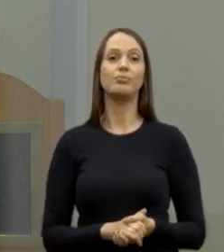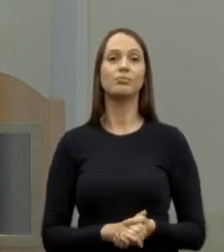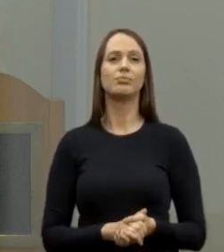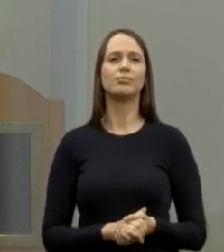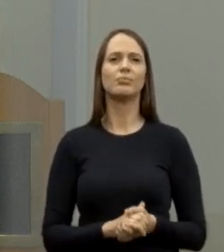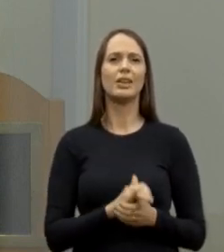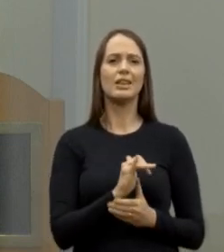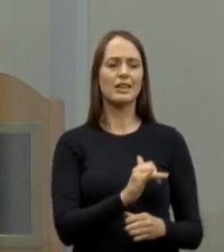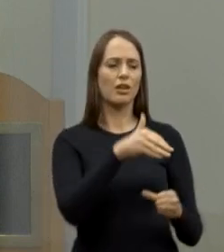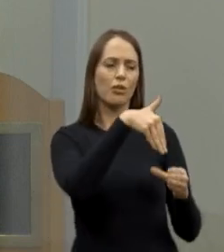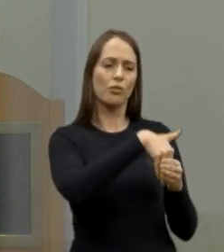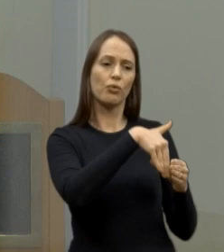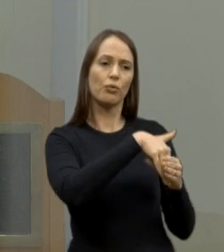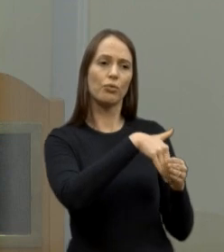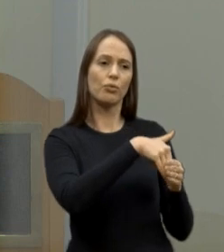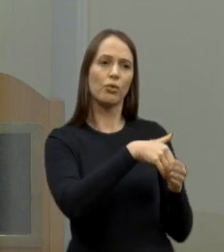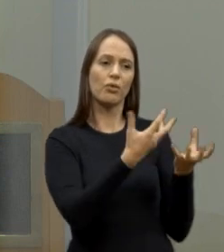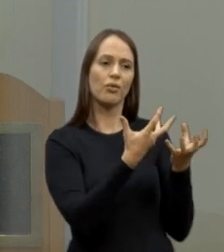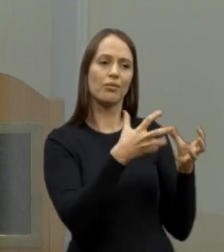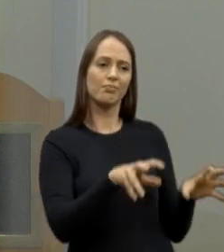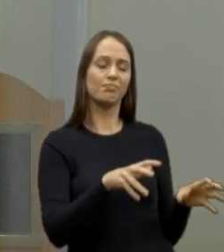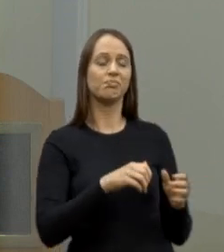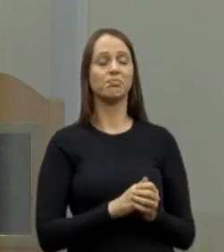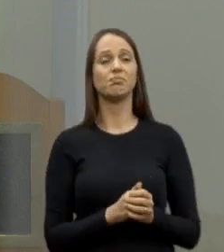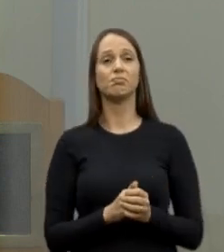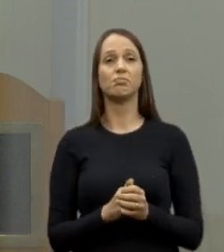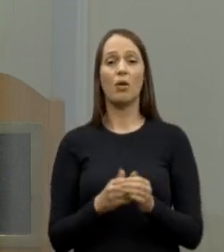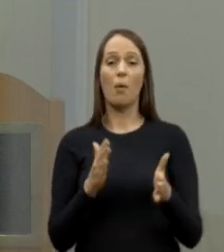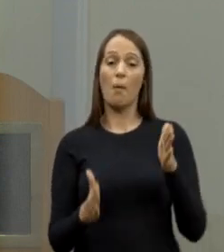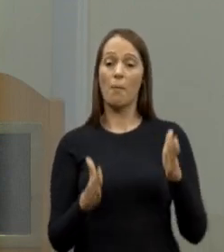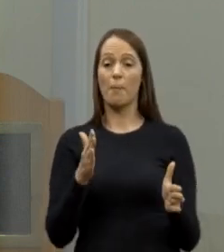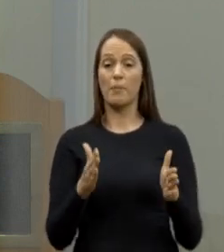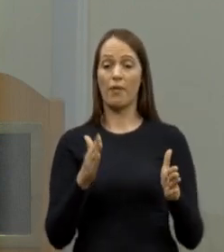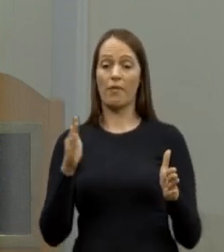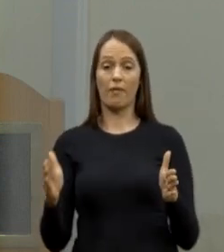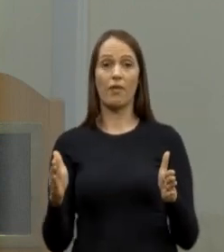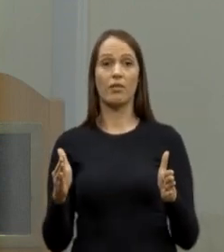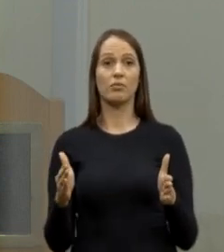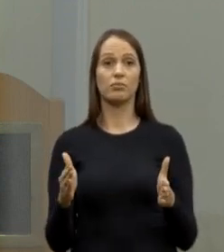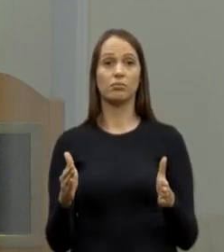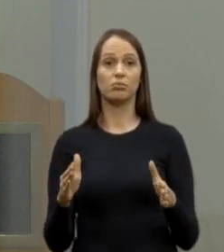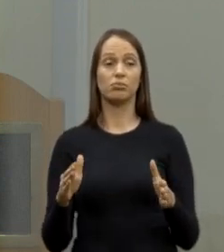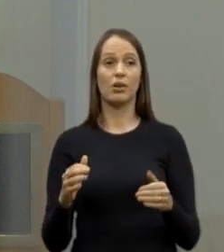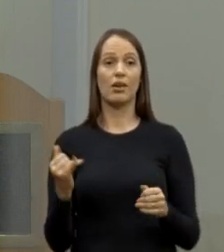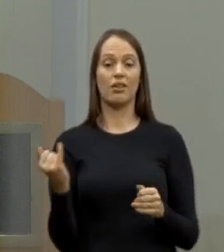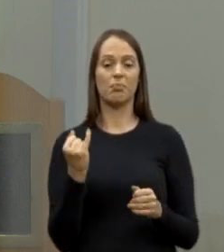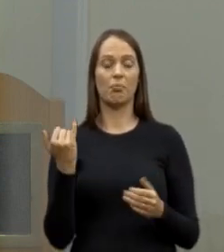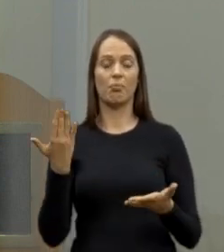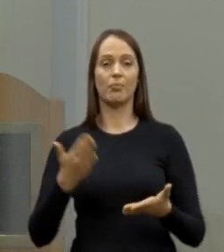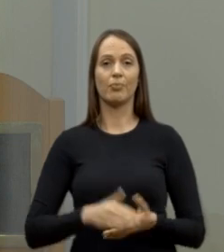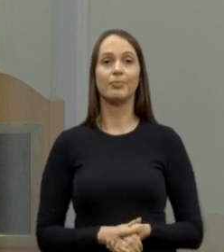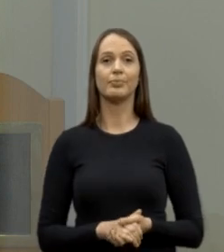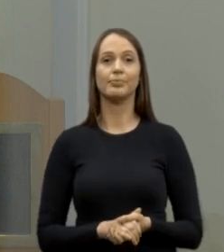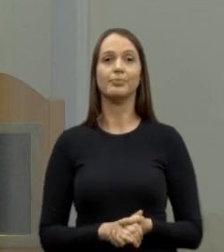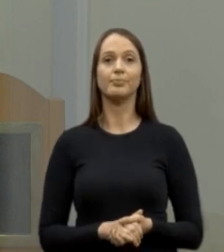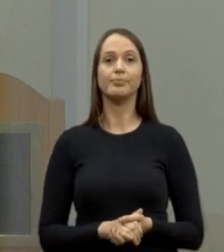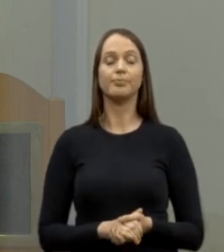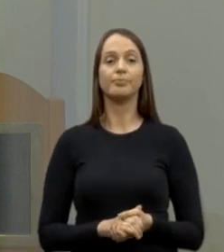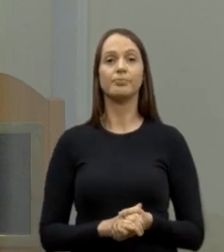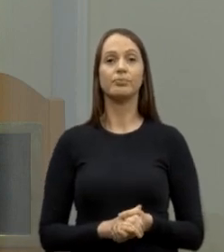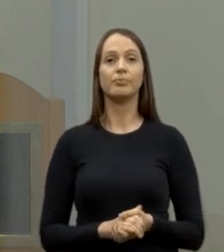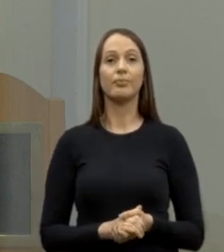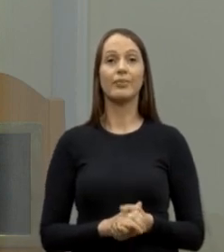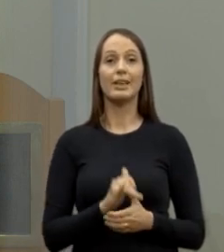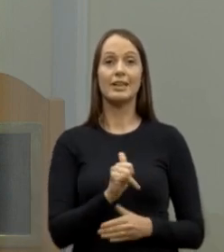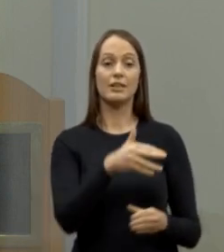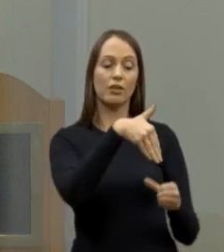votar contra, não importa o prazo, vai votar contra de qualquer maneira, fecha aspas. Mas acredito que o problema não esteja aí. Afinal, quem